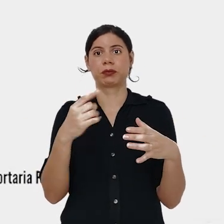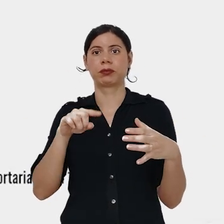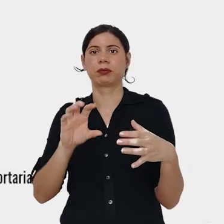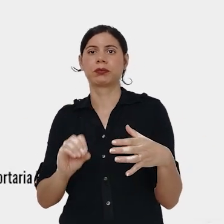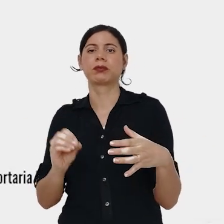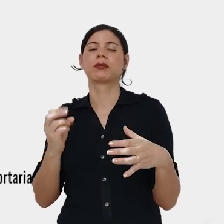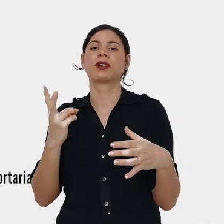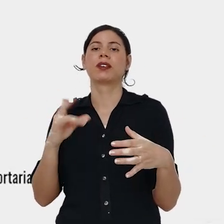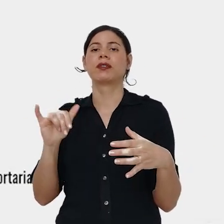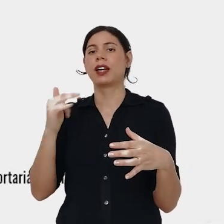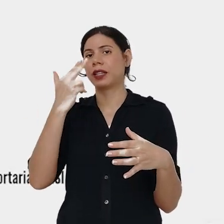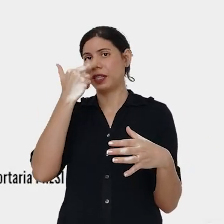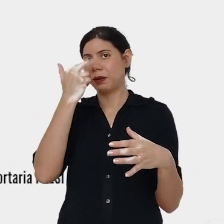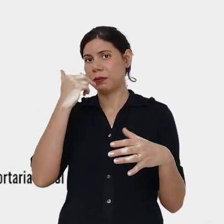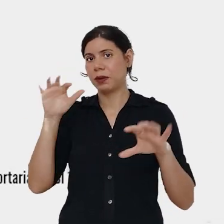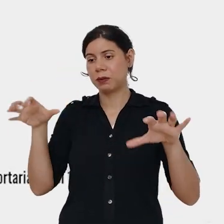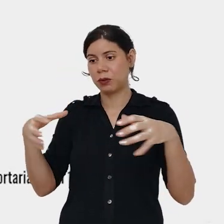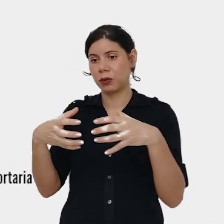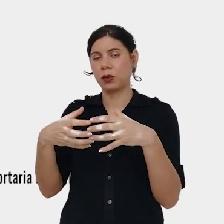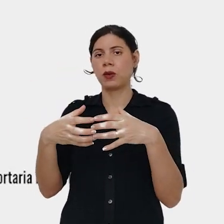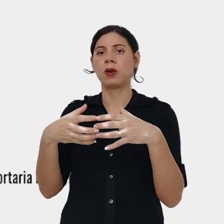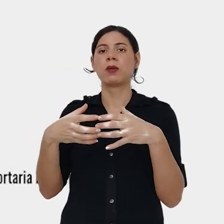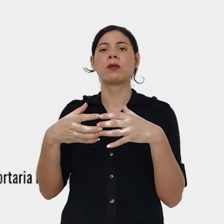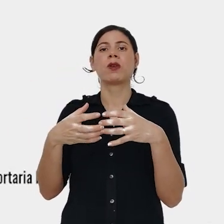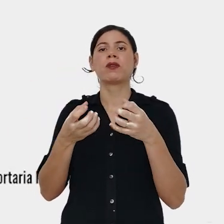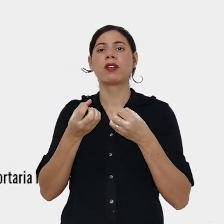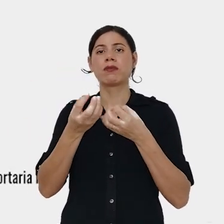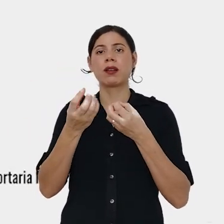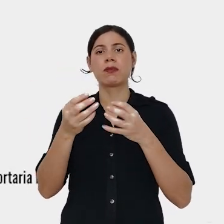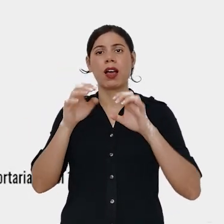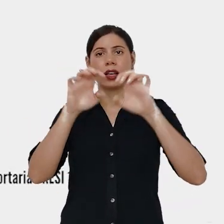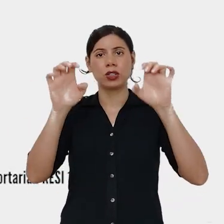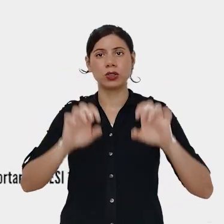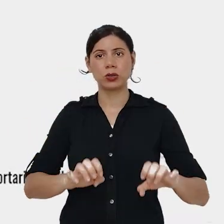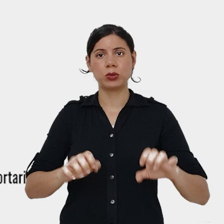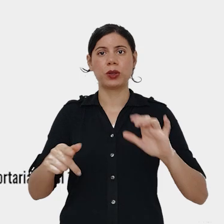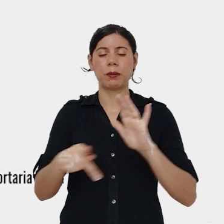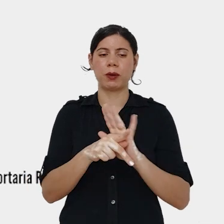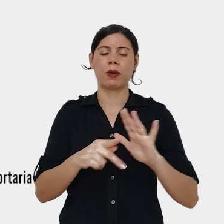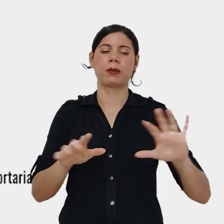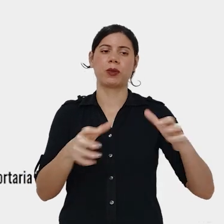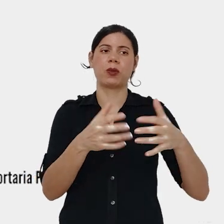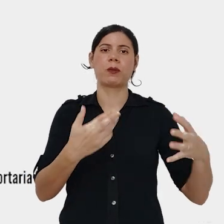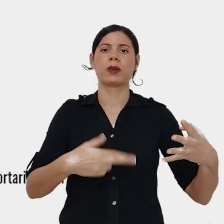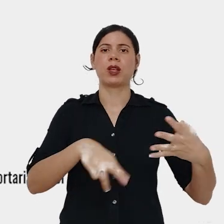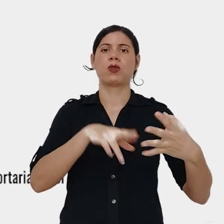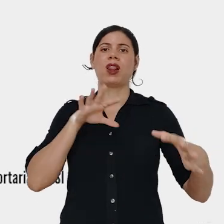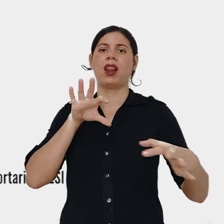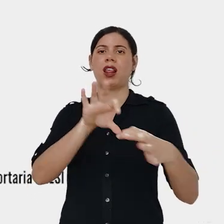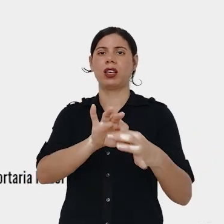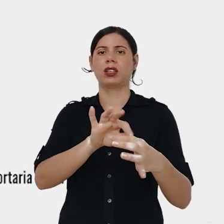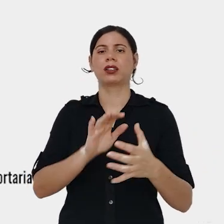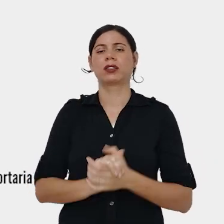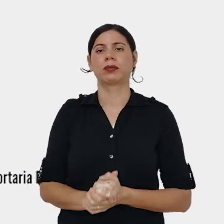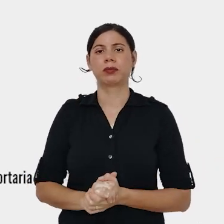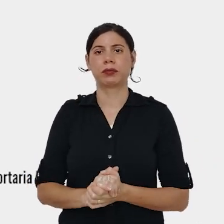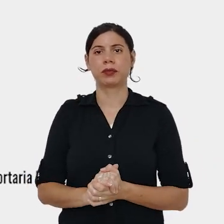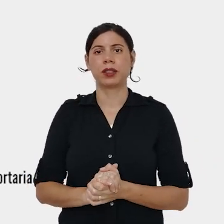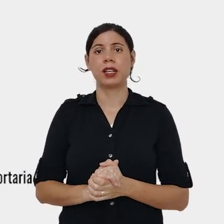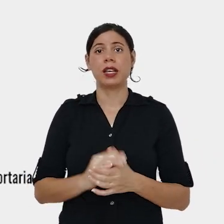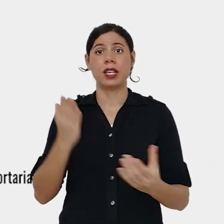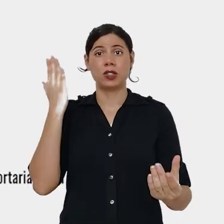turmas 4.0 terão a mesma composição e compartilharão a estrutura das turmas recursais a que se vinculam.